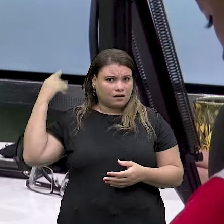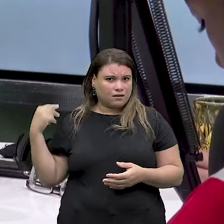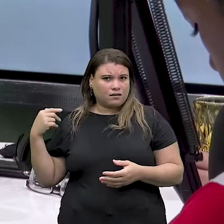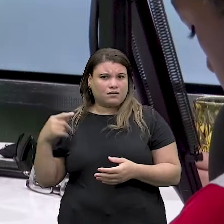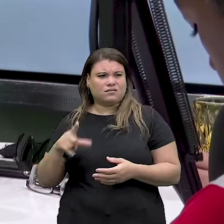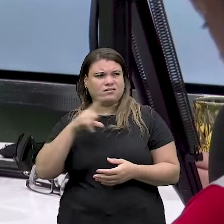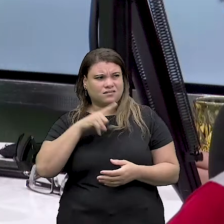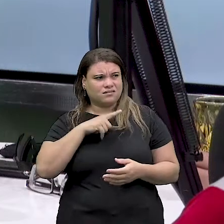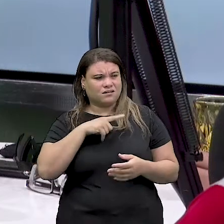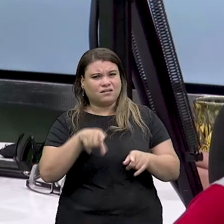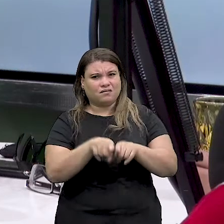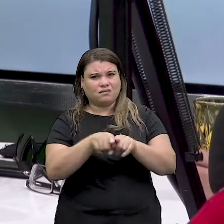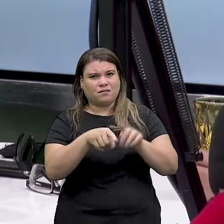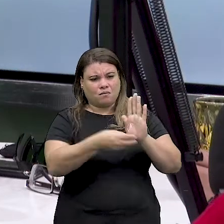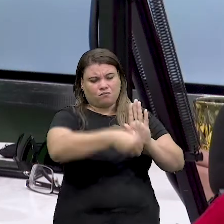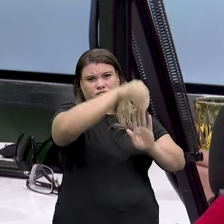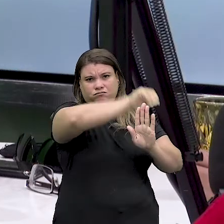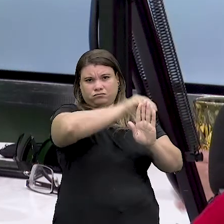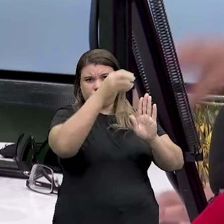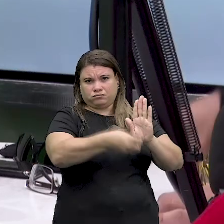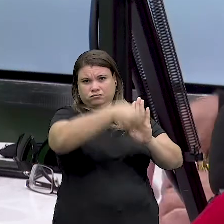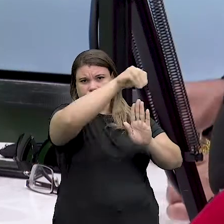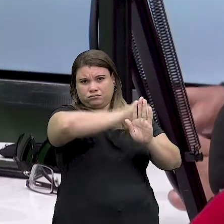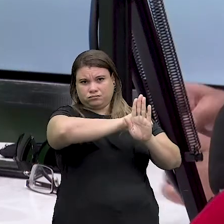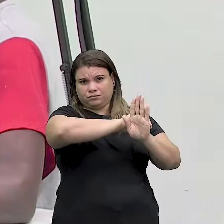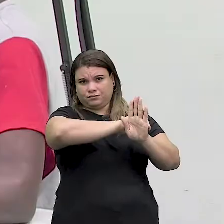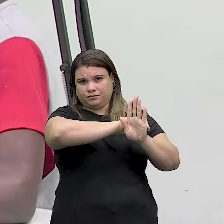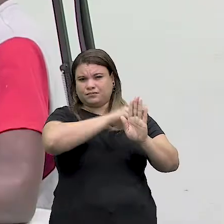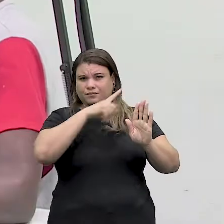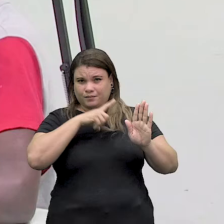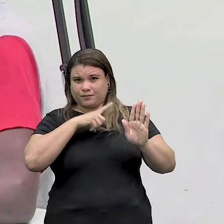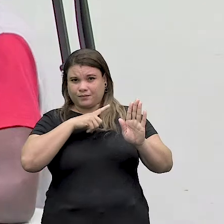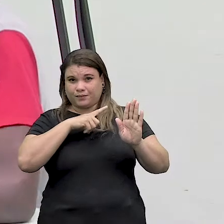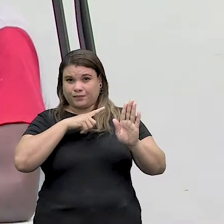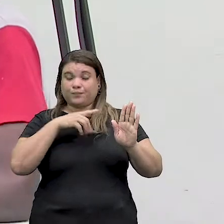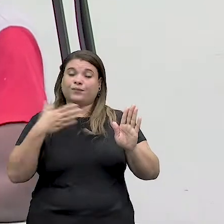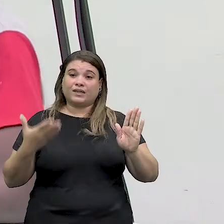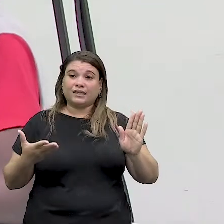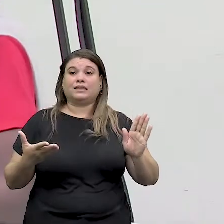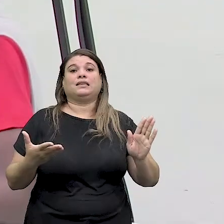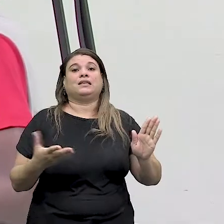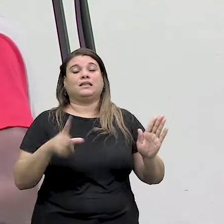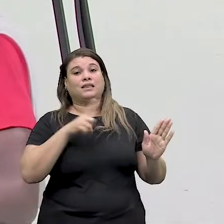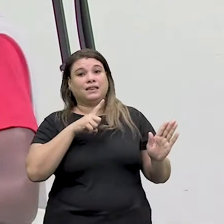vamos colocar assim, há 1000 anos antes, ele veio mas a unificação do nosso, que é o